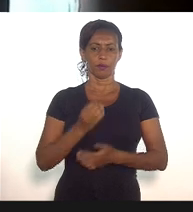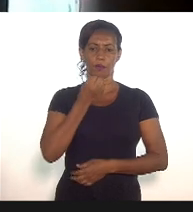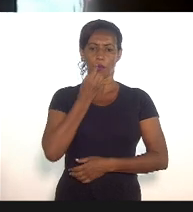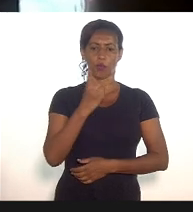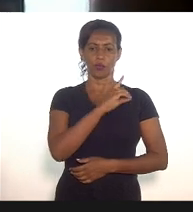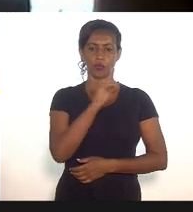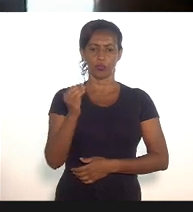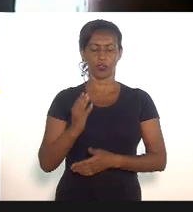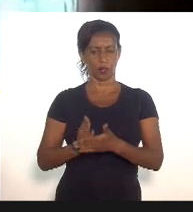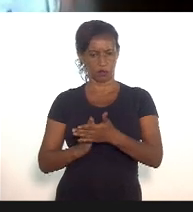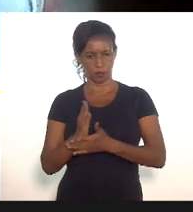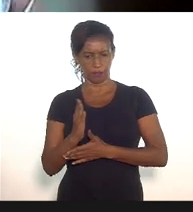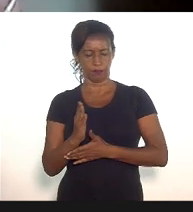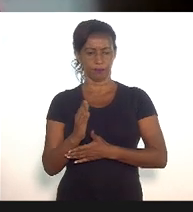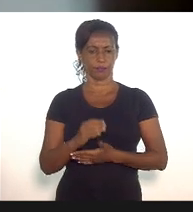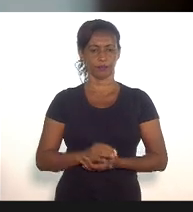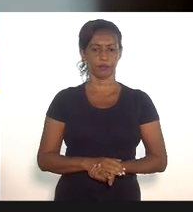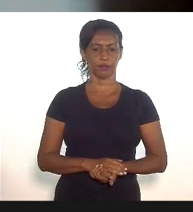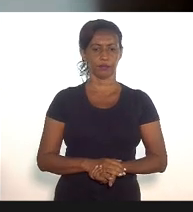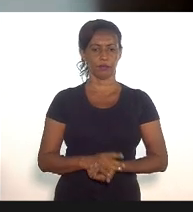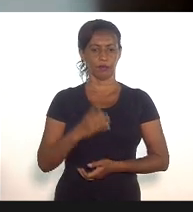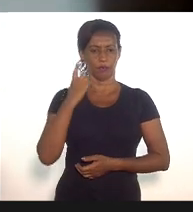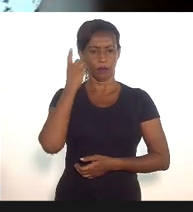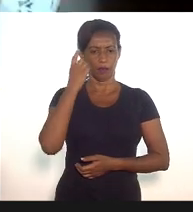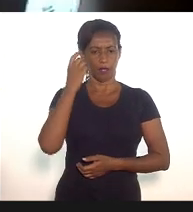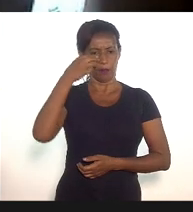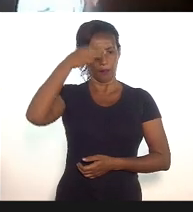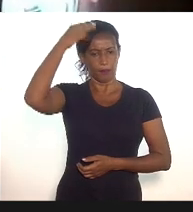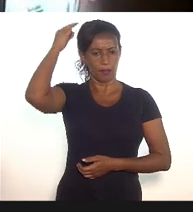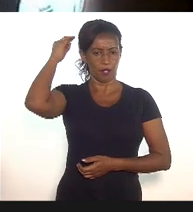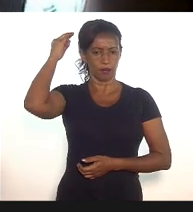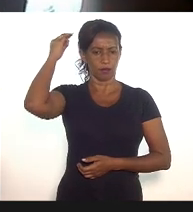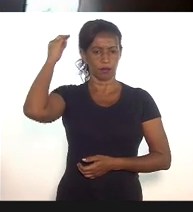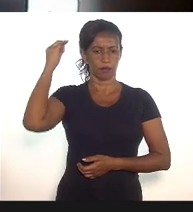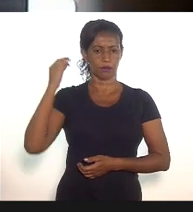dia, voto favoravelmente. Deputado Márcio Pacheco.